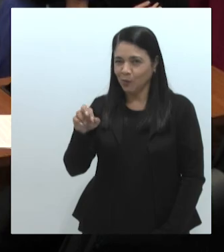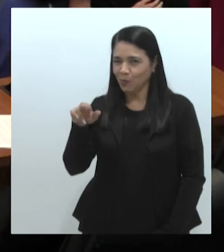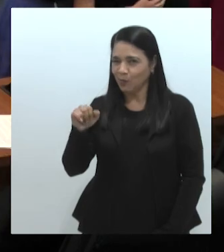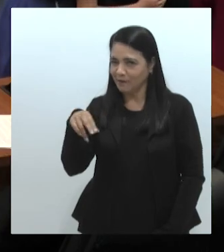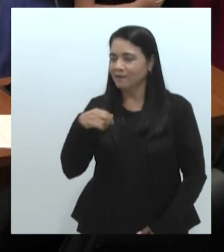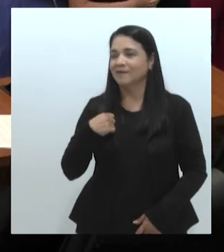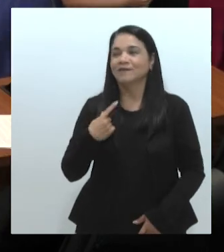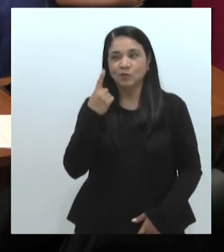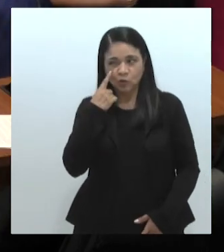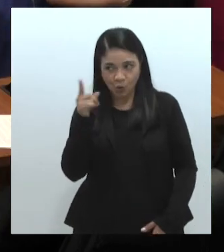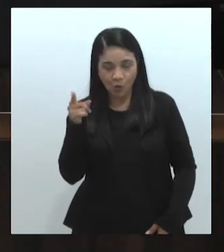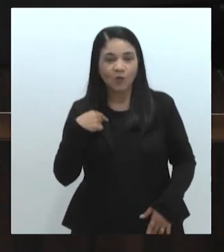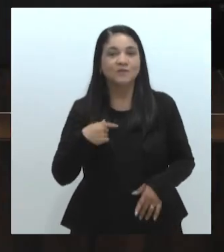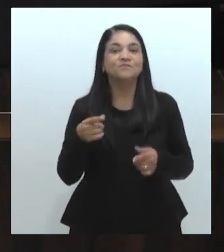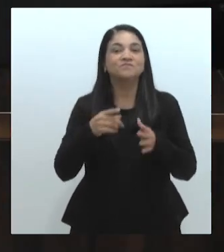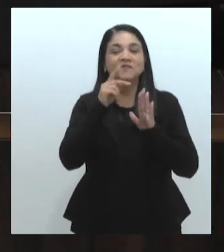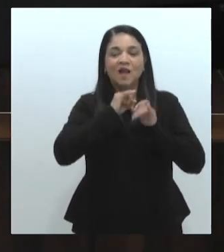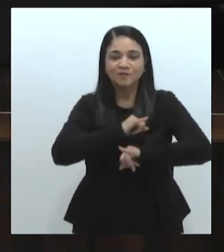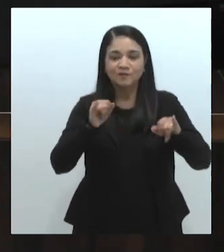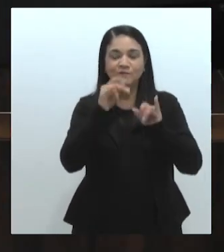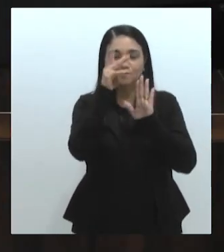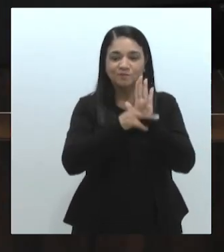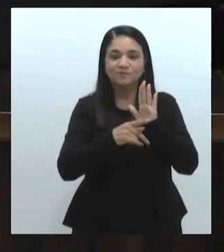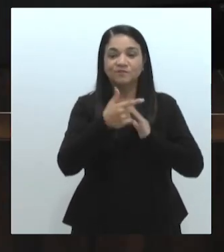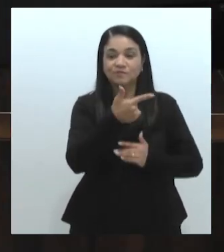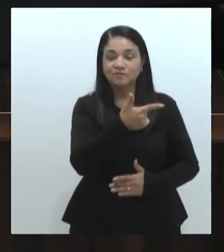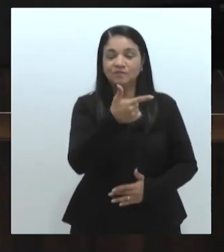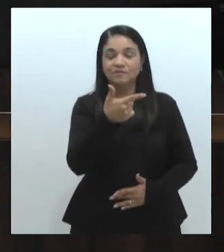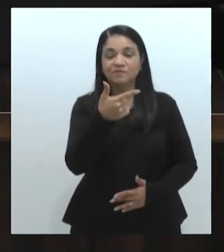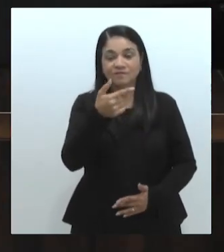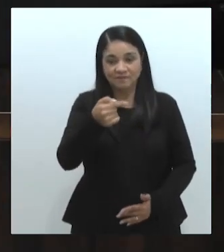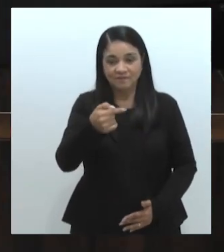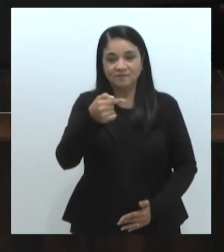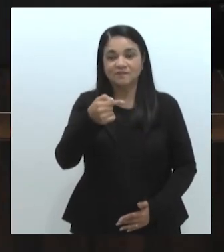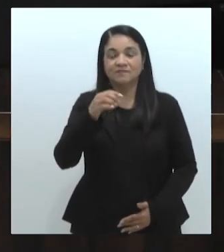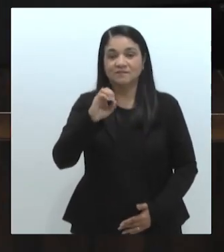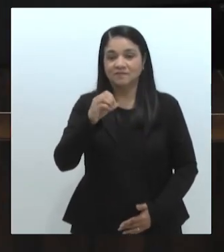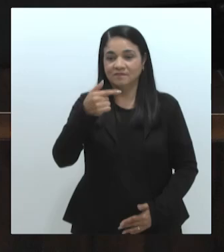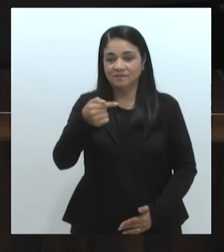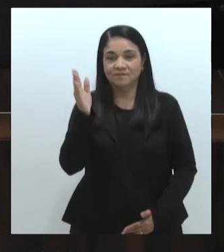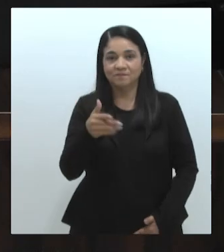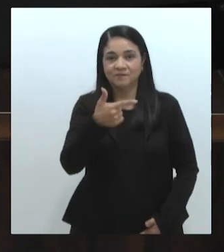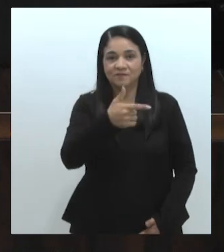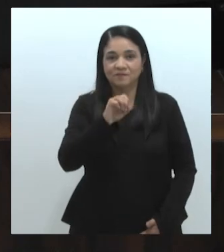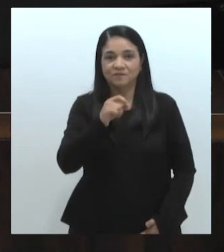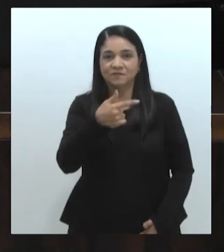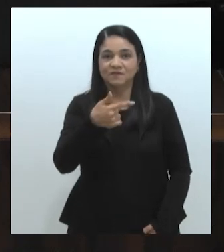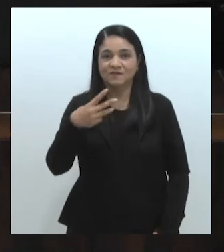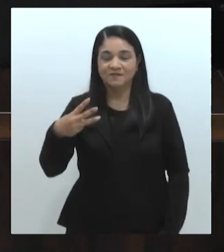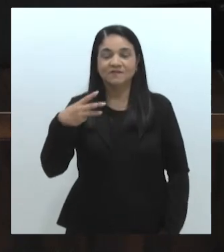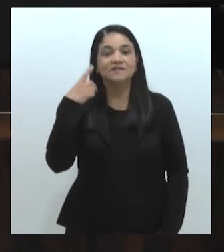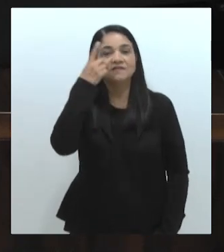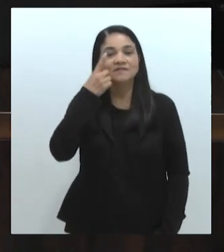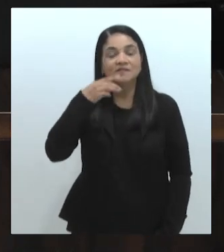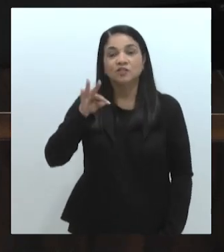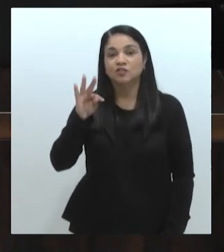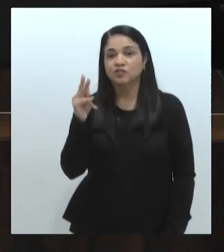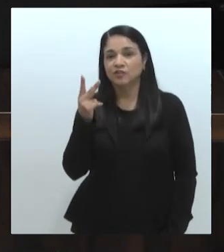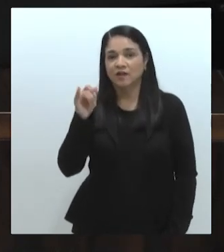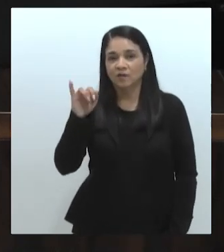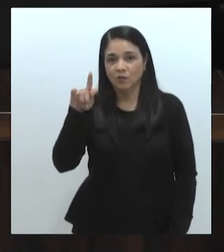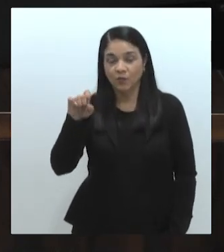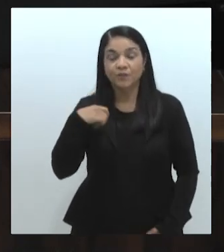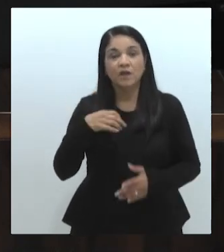Anuncio projeto de lei número 2707 de 2023, de autoria do deputado Tiago Galhaço,